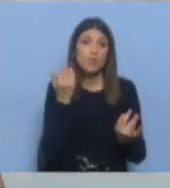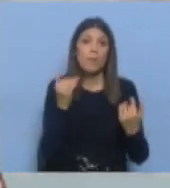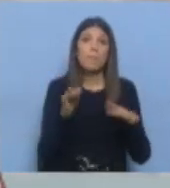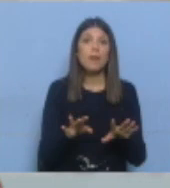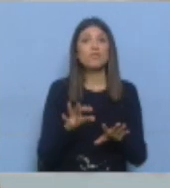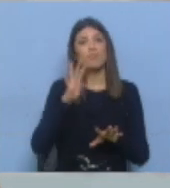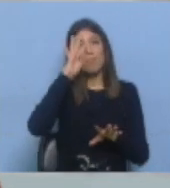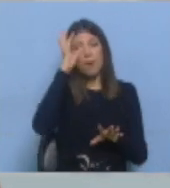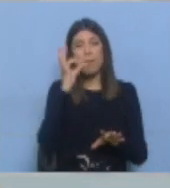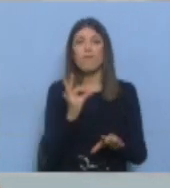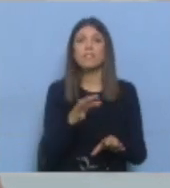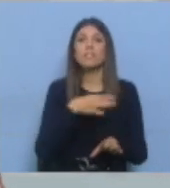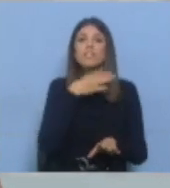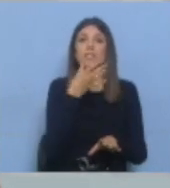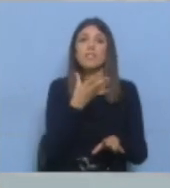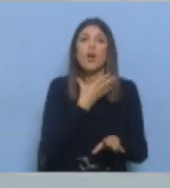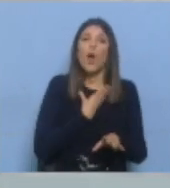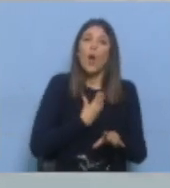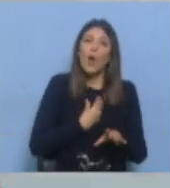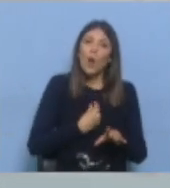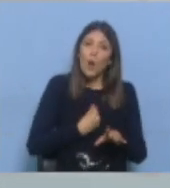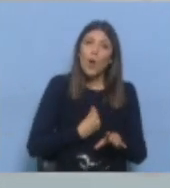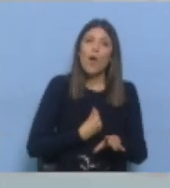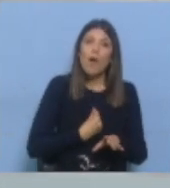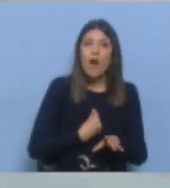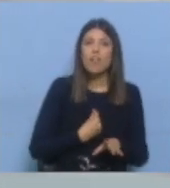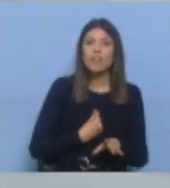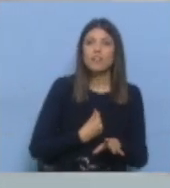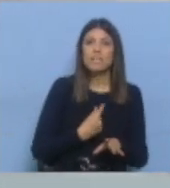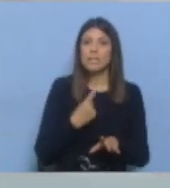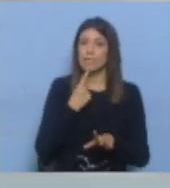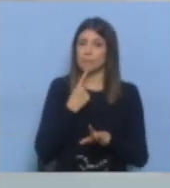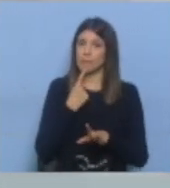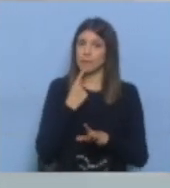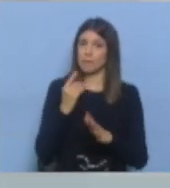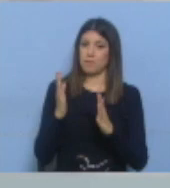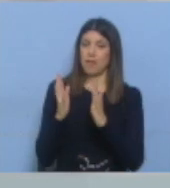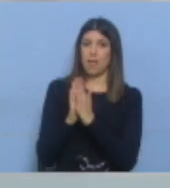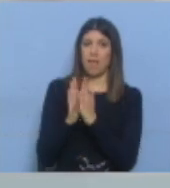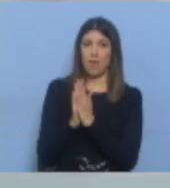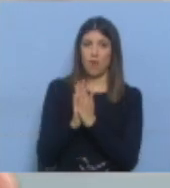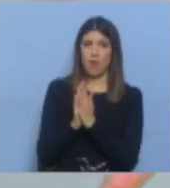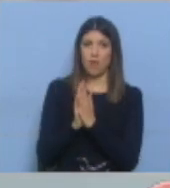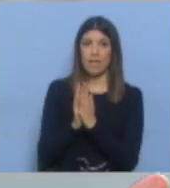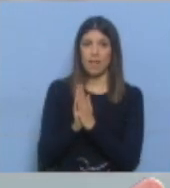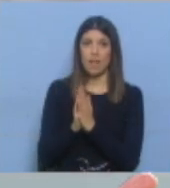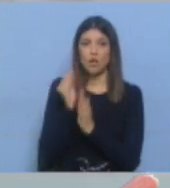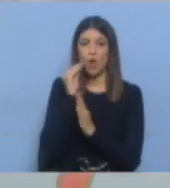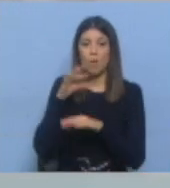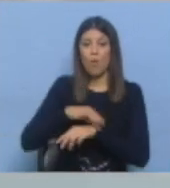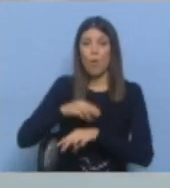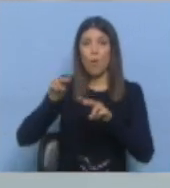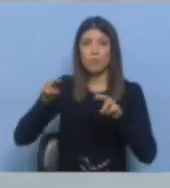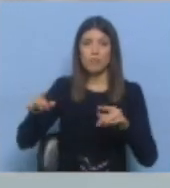não é por acaso que ele diz que gosta de conceber a Igreja dos nossos tempos como um hospital de campanha em tempo de guerra, onde há muitos feridos,